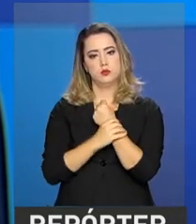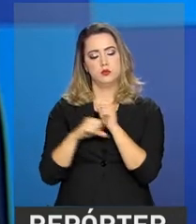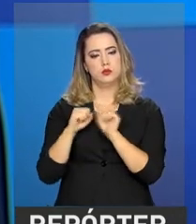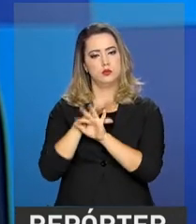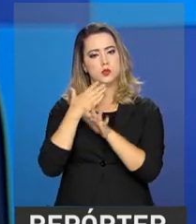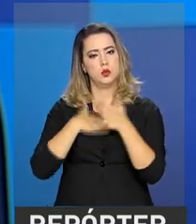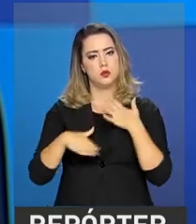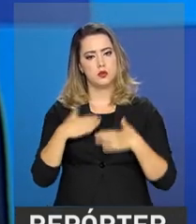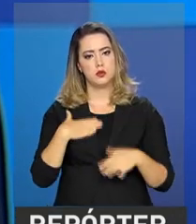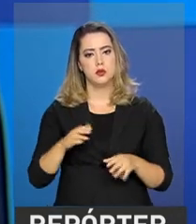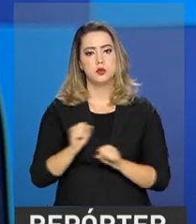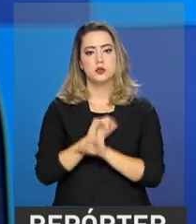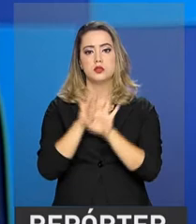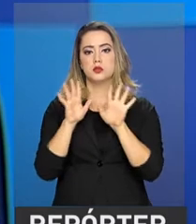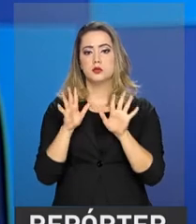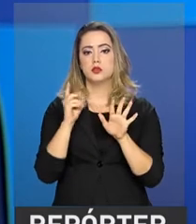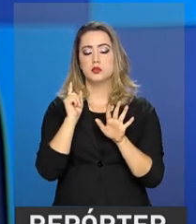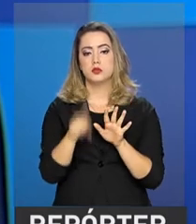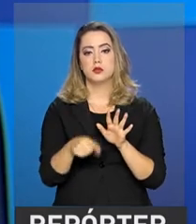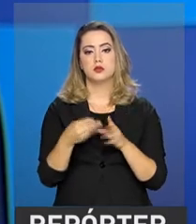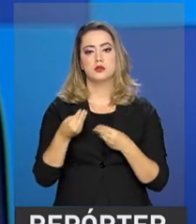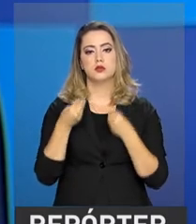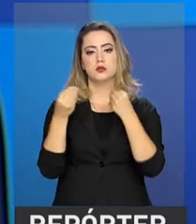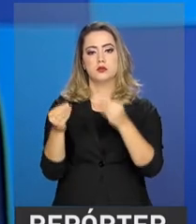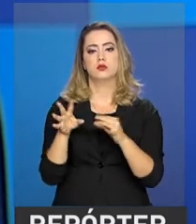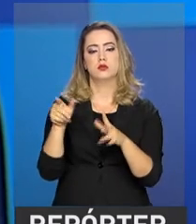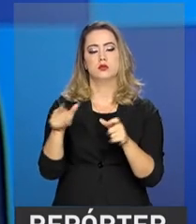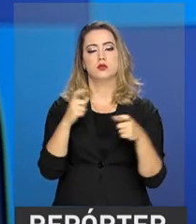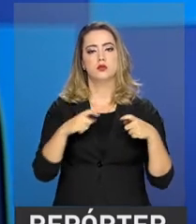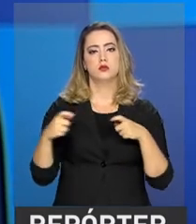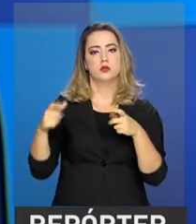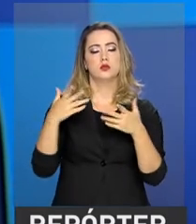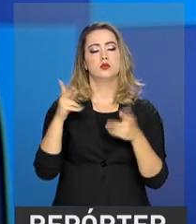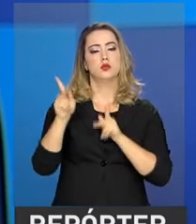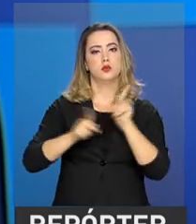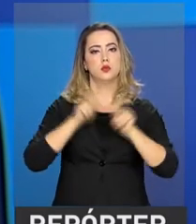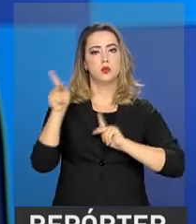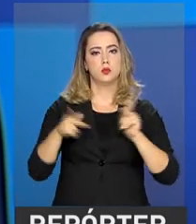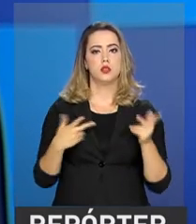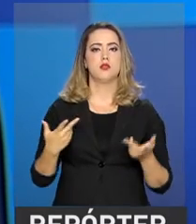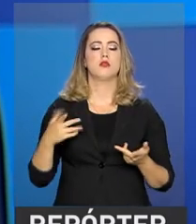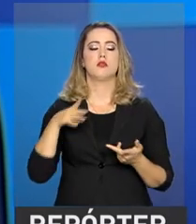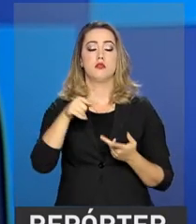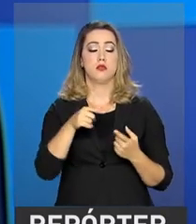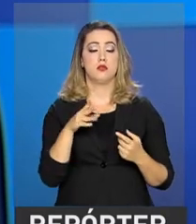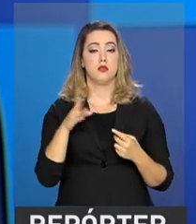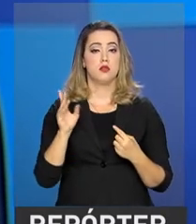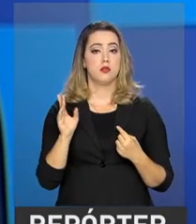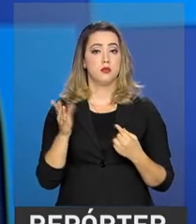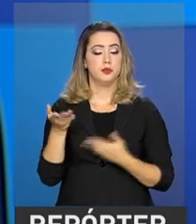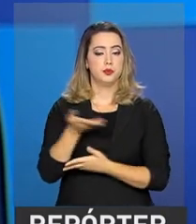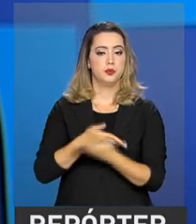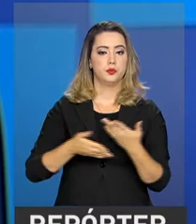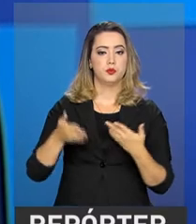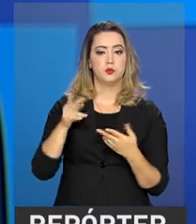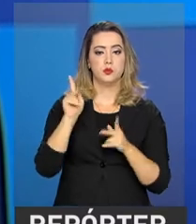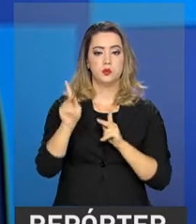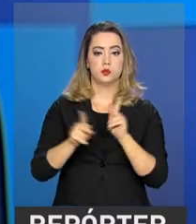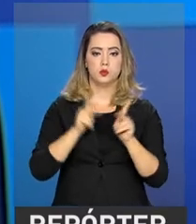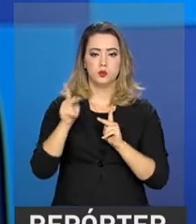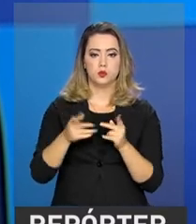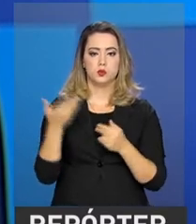tranqüilidade mais transparência pra pra toda a população envolvida diretamente na aplicação do enem